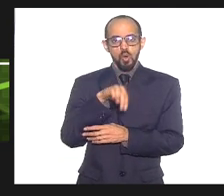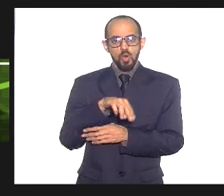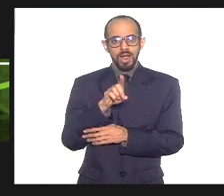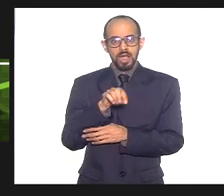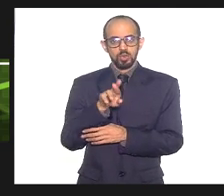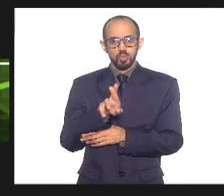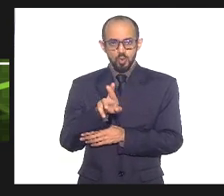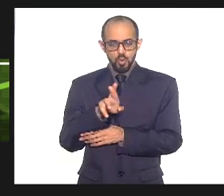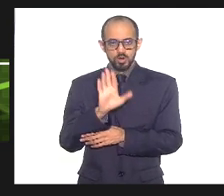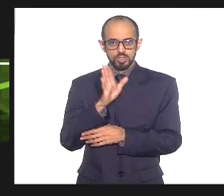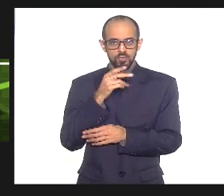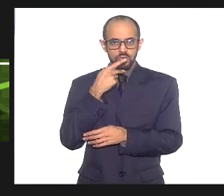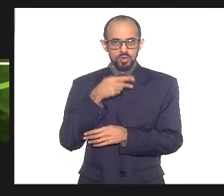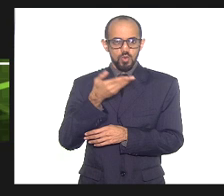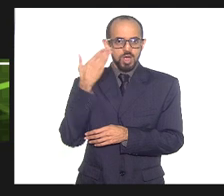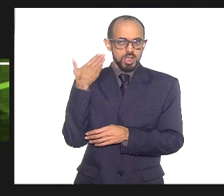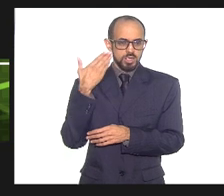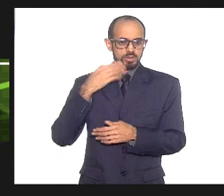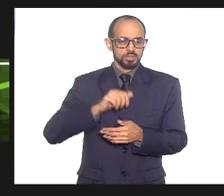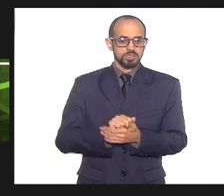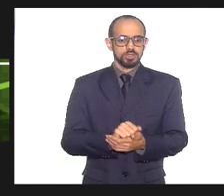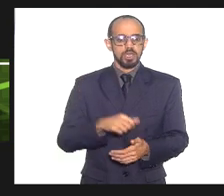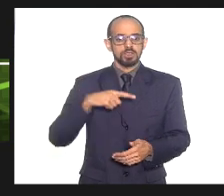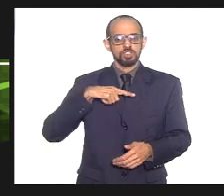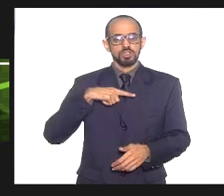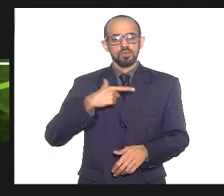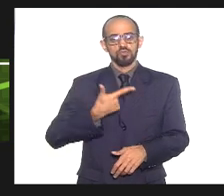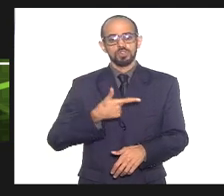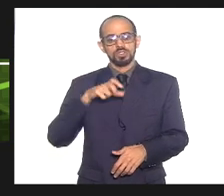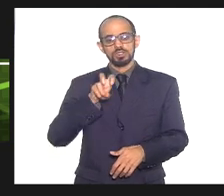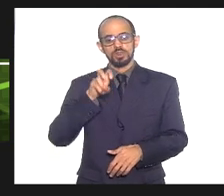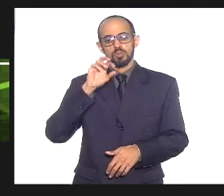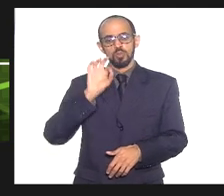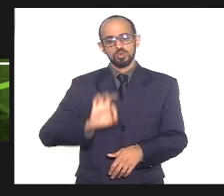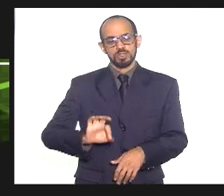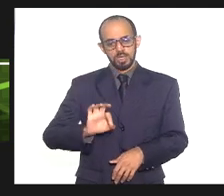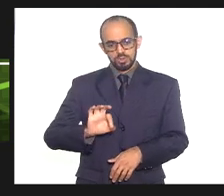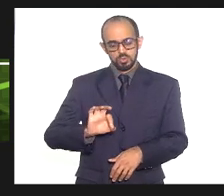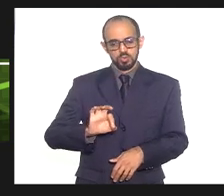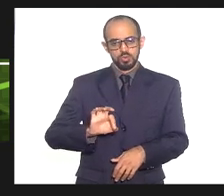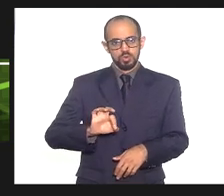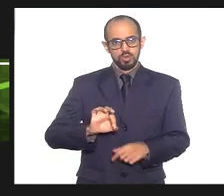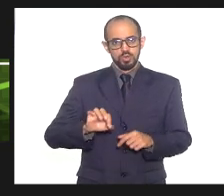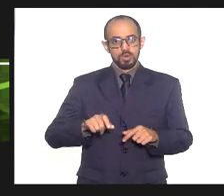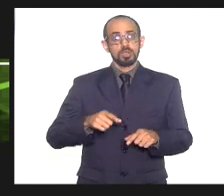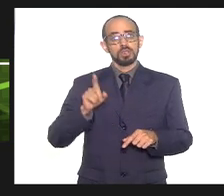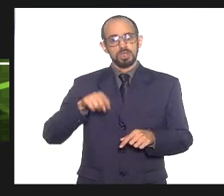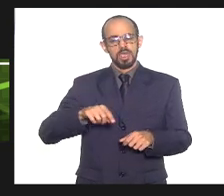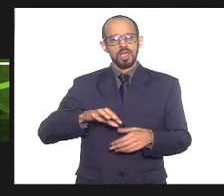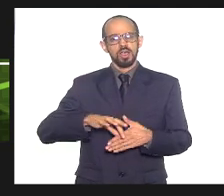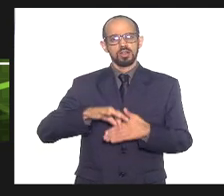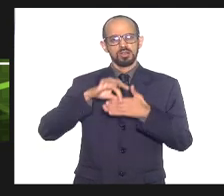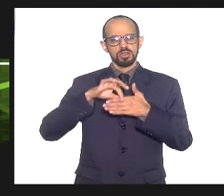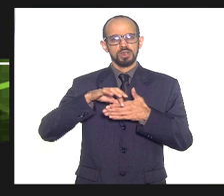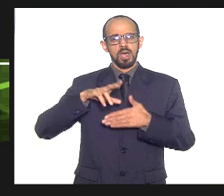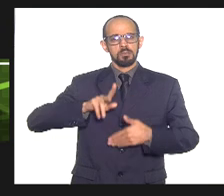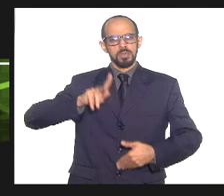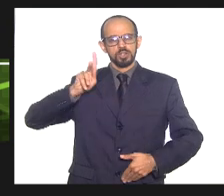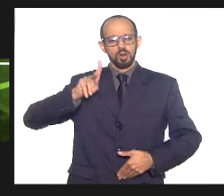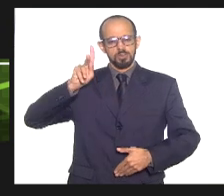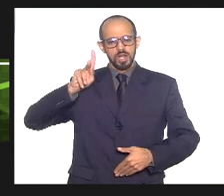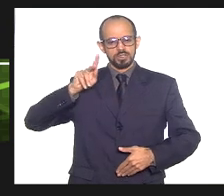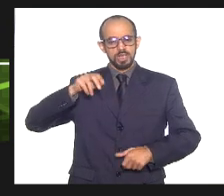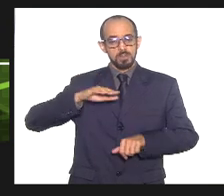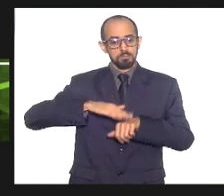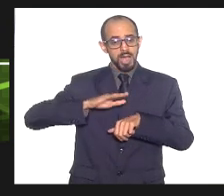mencionado anteriormente, a Equinor hoje detém 25% do campo de Roncador, operado pela Petrobras. Mais ao norte,